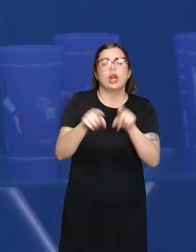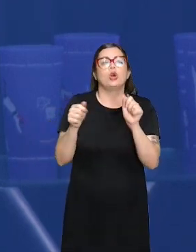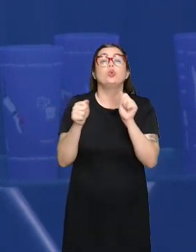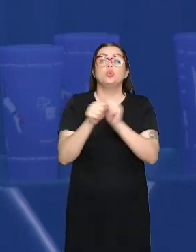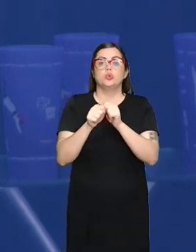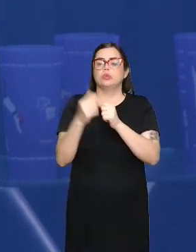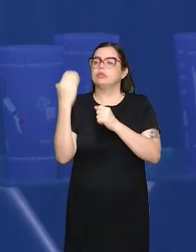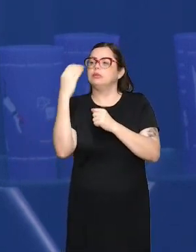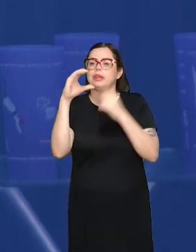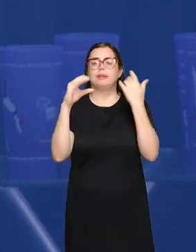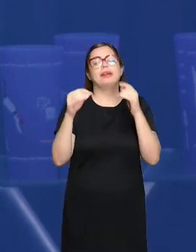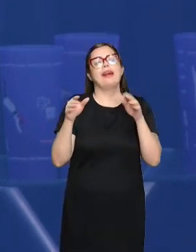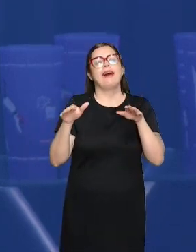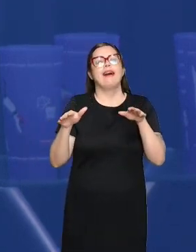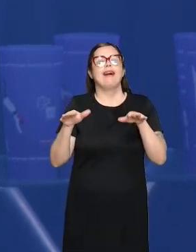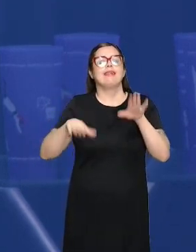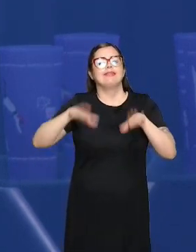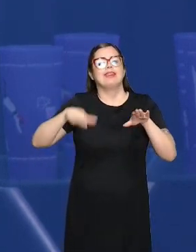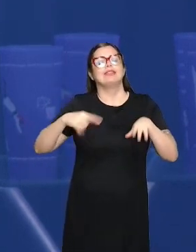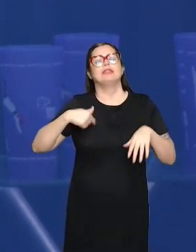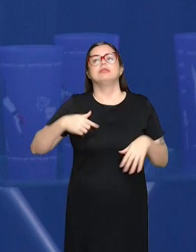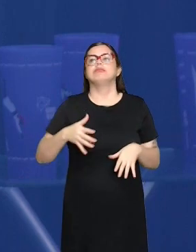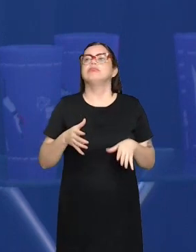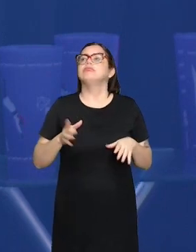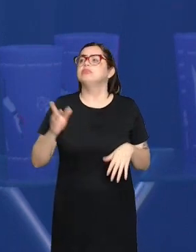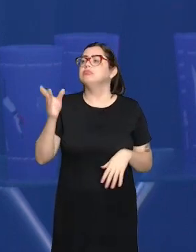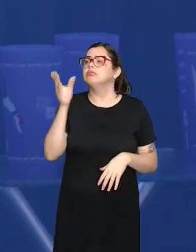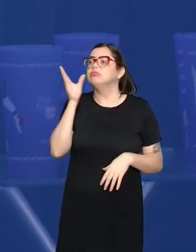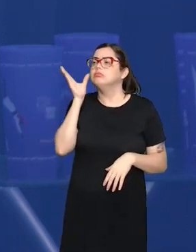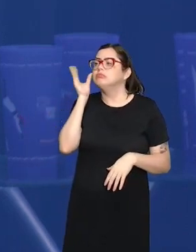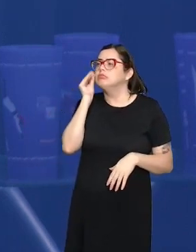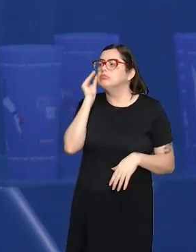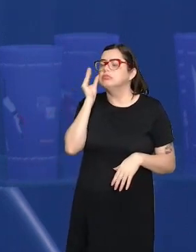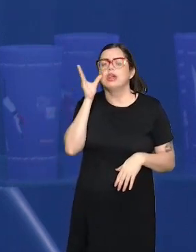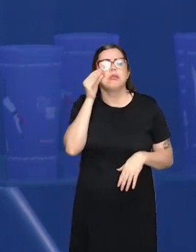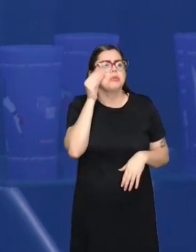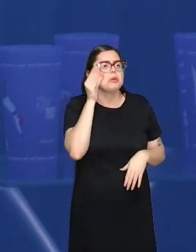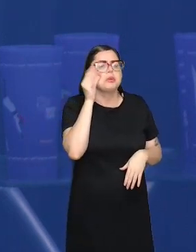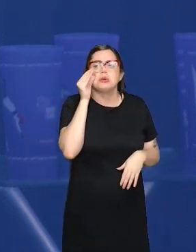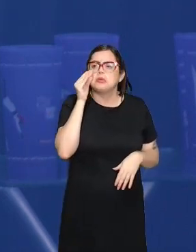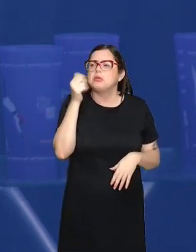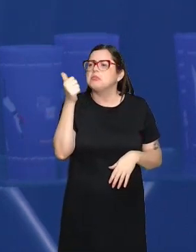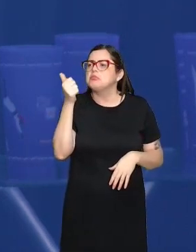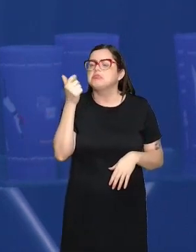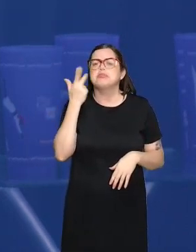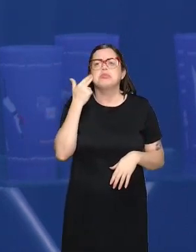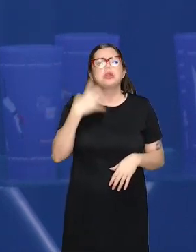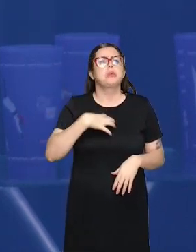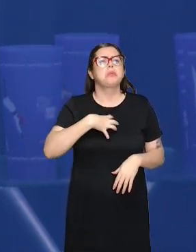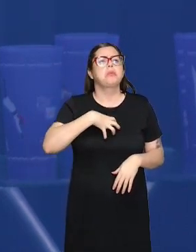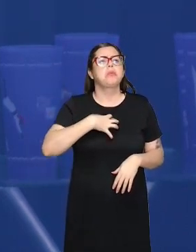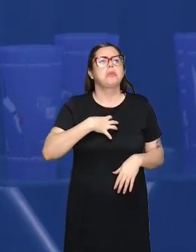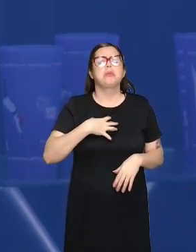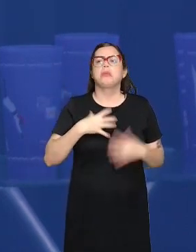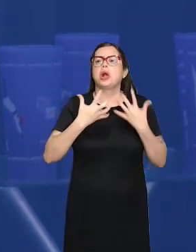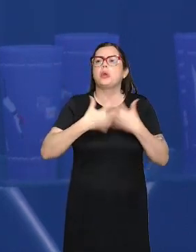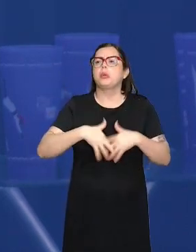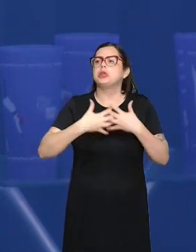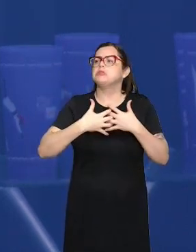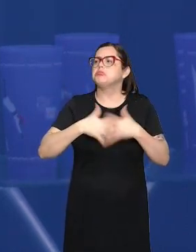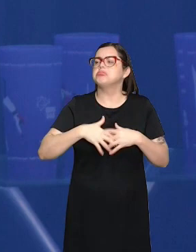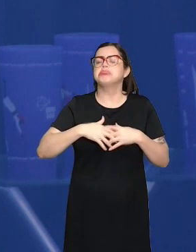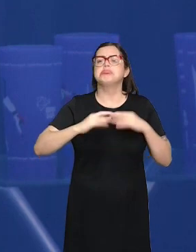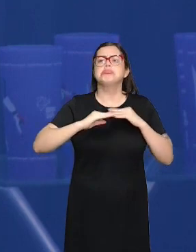né, no automático. A gente está deixando as coisas acontecerem, as coisas vão fluindo e quando nós vemos, nós chegamos a uma condição onde a